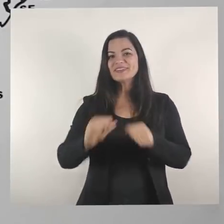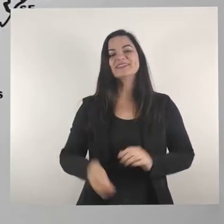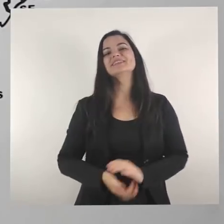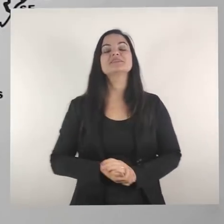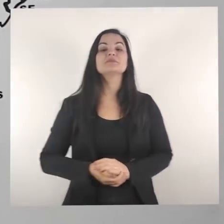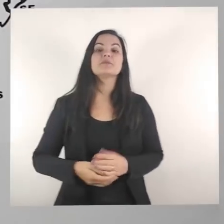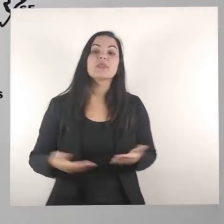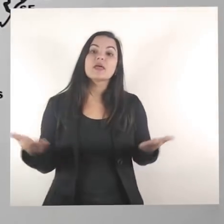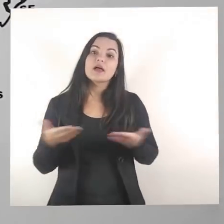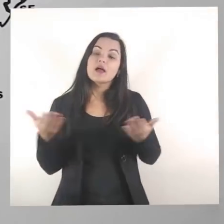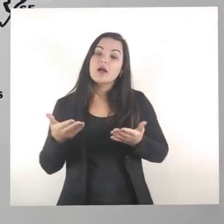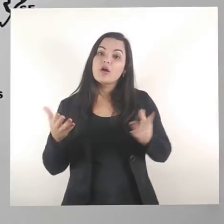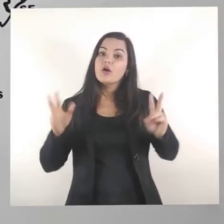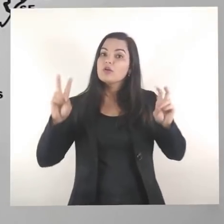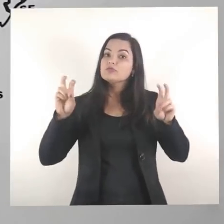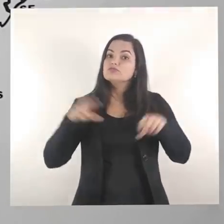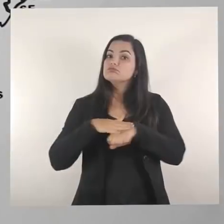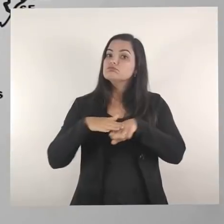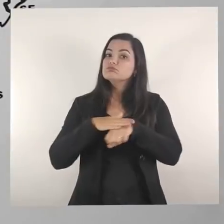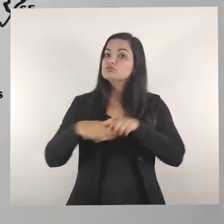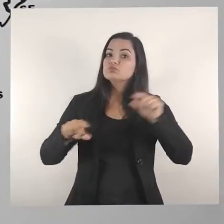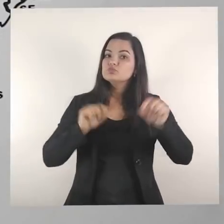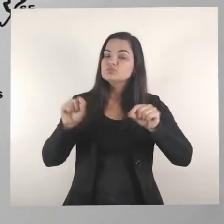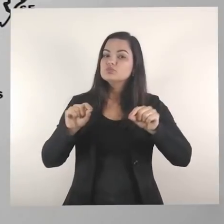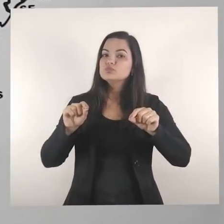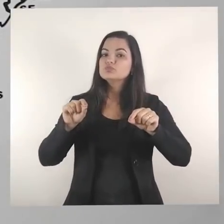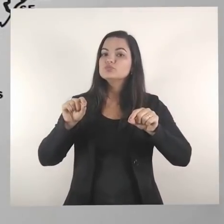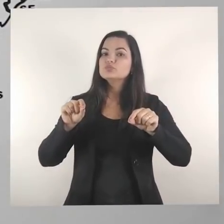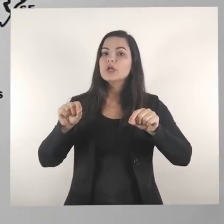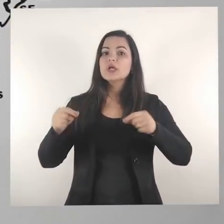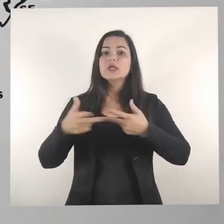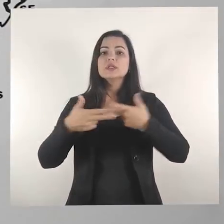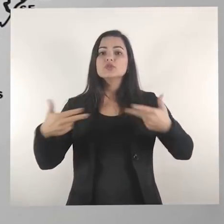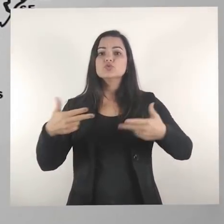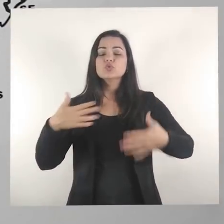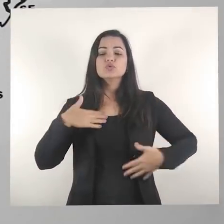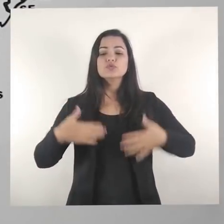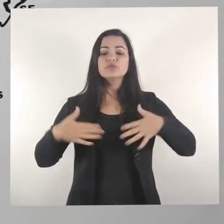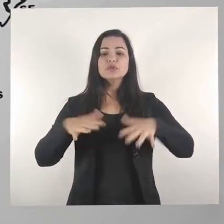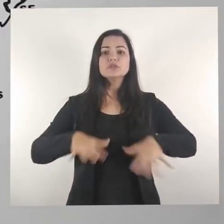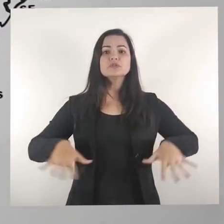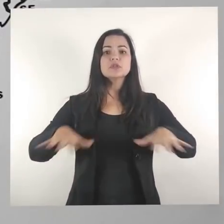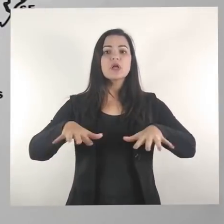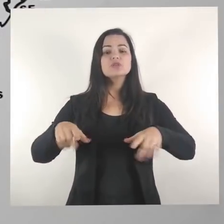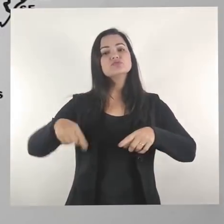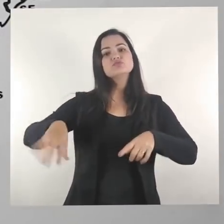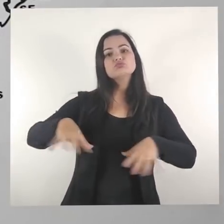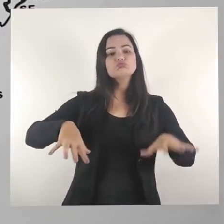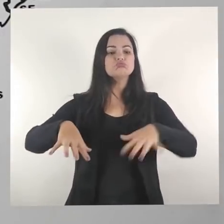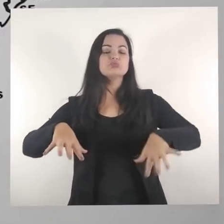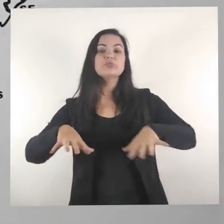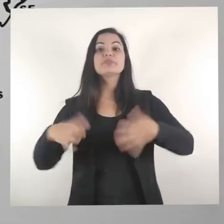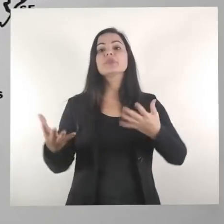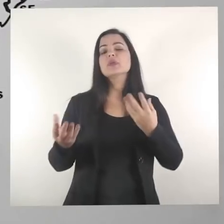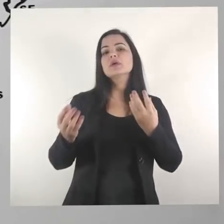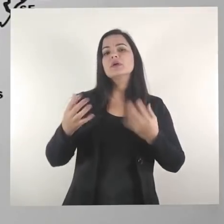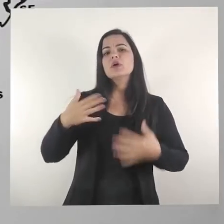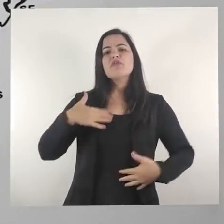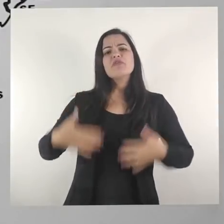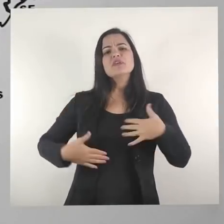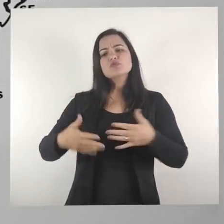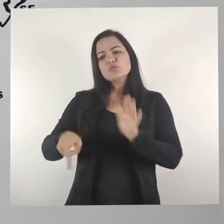Vamos, então, falar especificamente dos aspectos físicos que nós temos nessa região. E para falar de